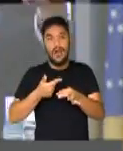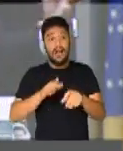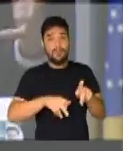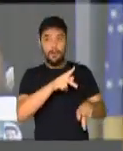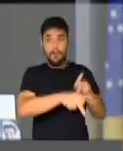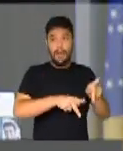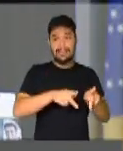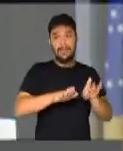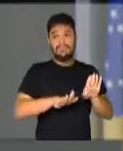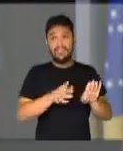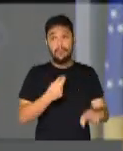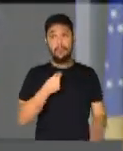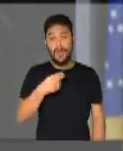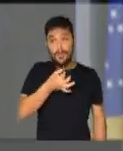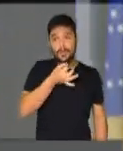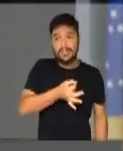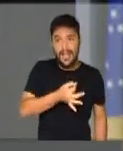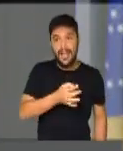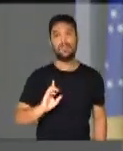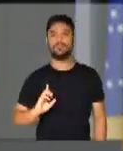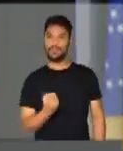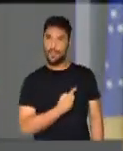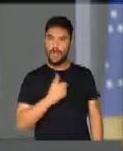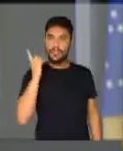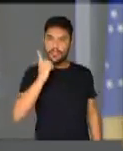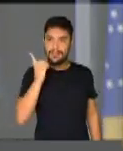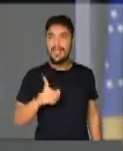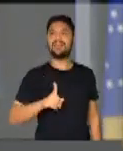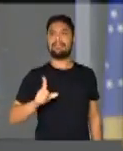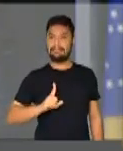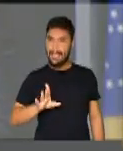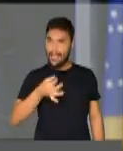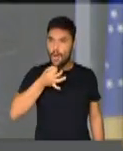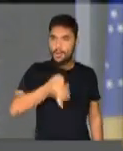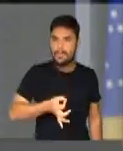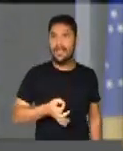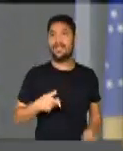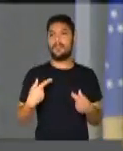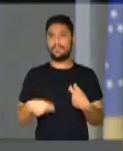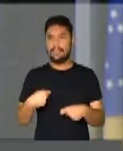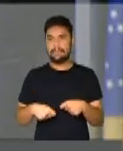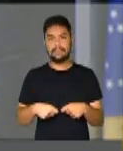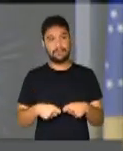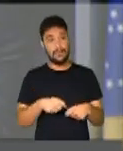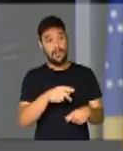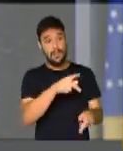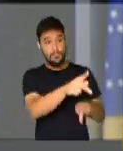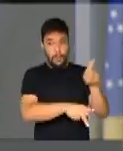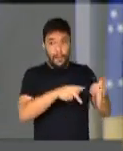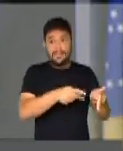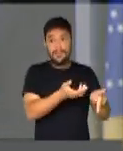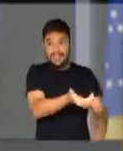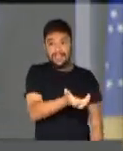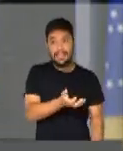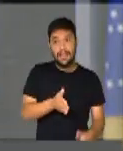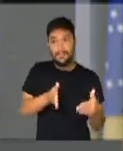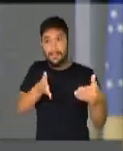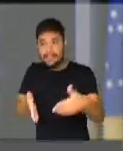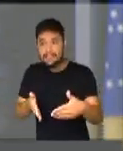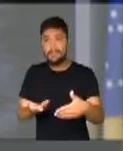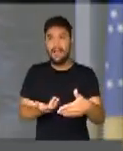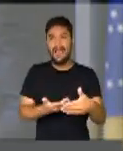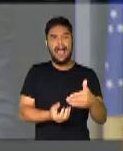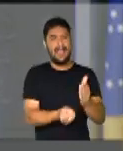não pode participar. Nós temos instrumentos que a sociedade, ávida por poder participar, como a